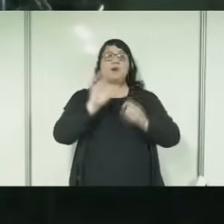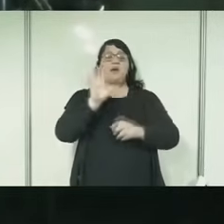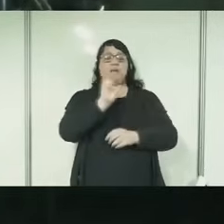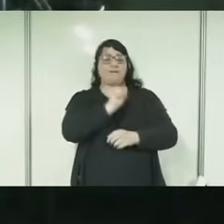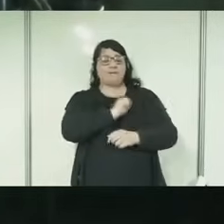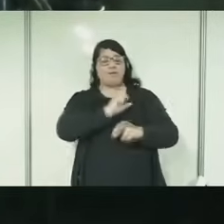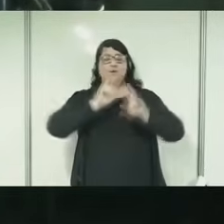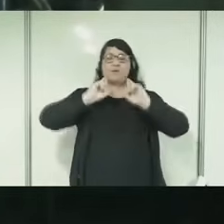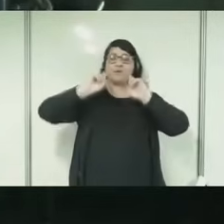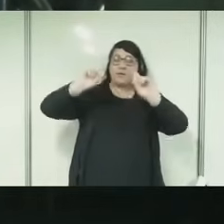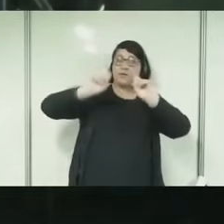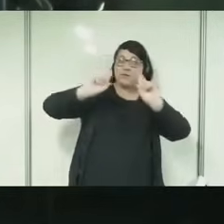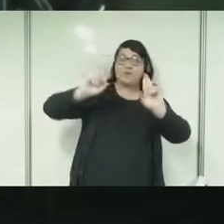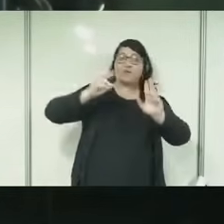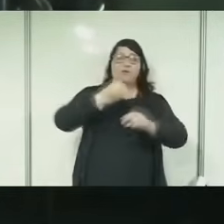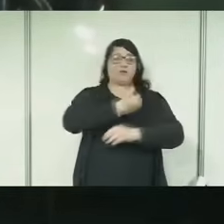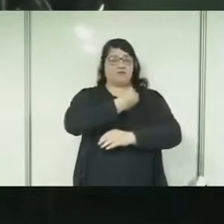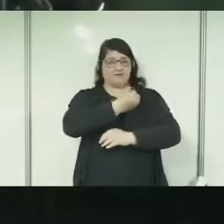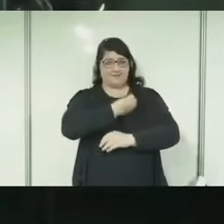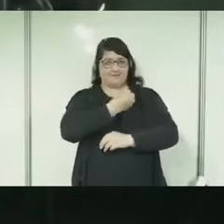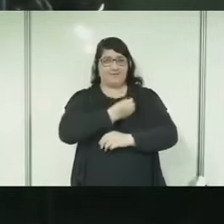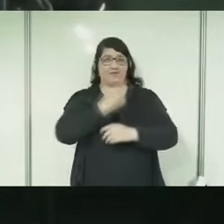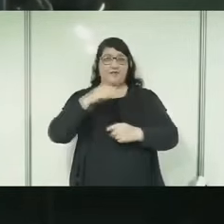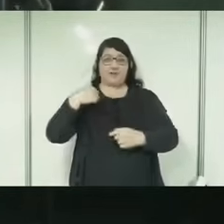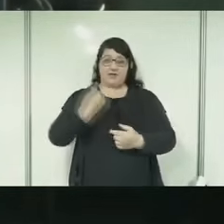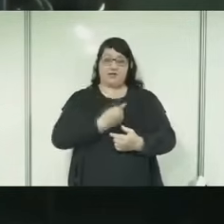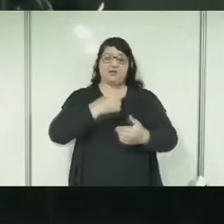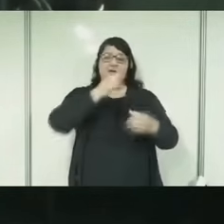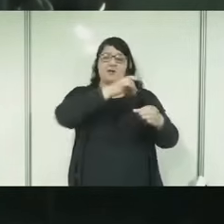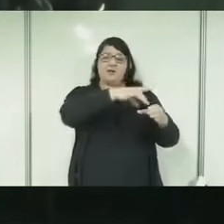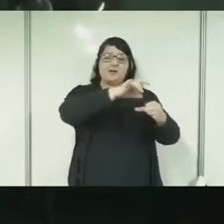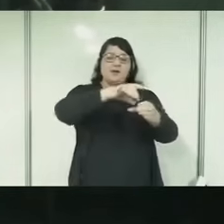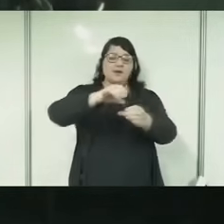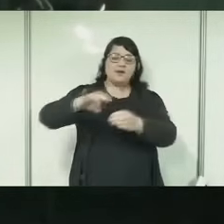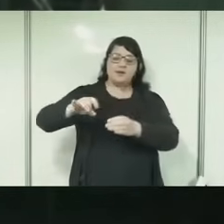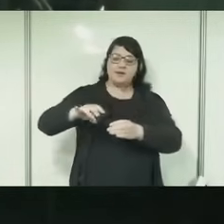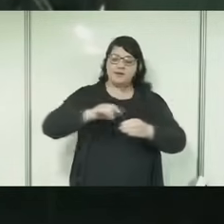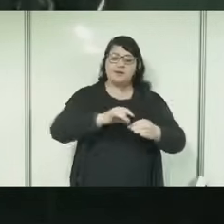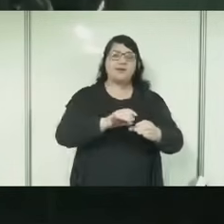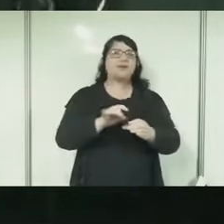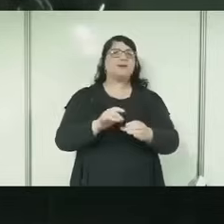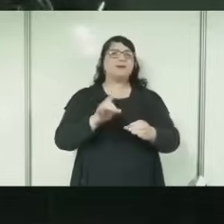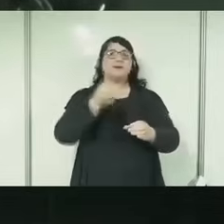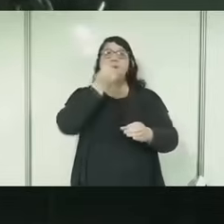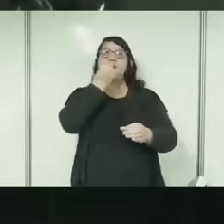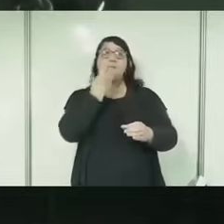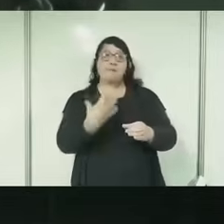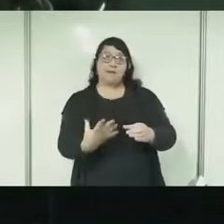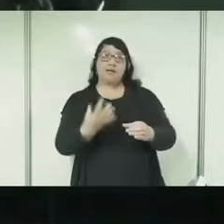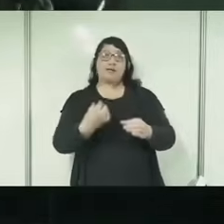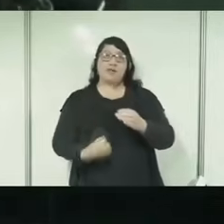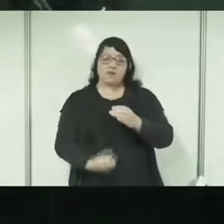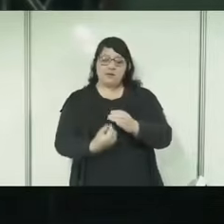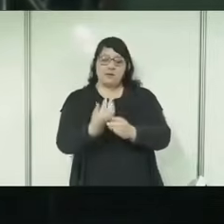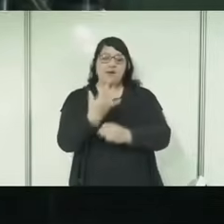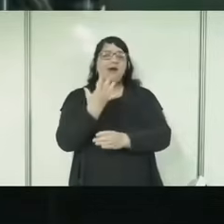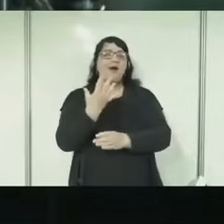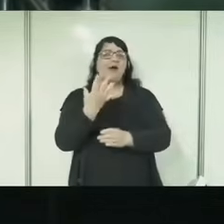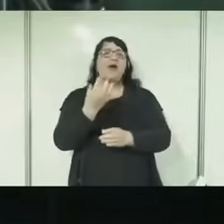vida. Semeemos, semeemos o bem e a paz, e os frutos virão. Muito